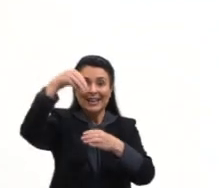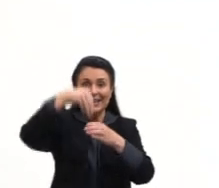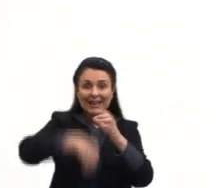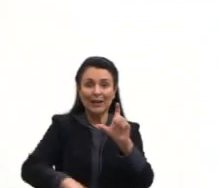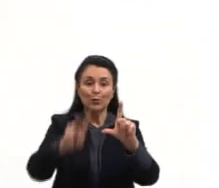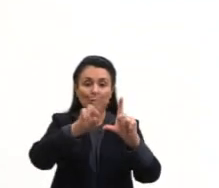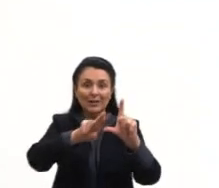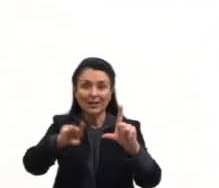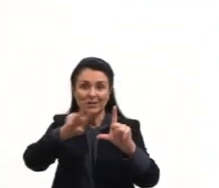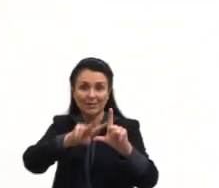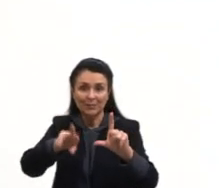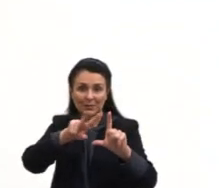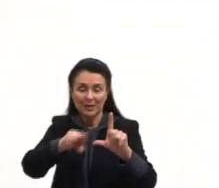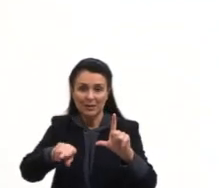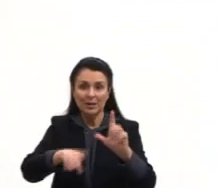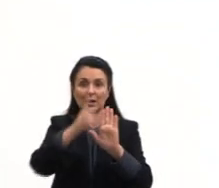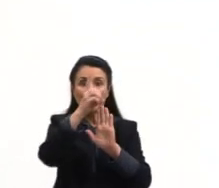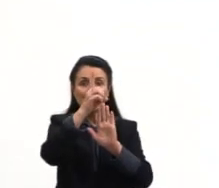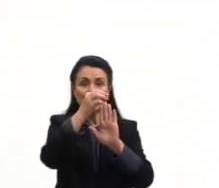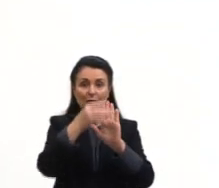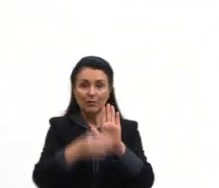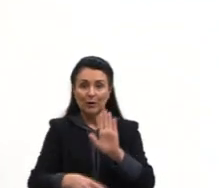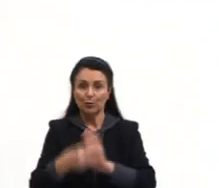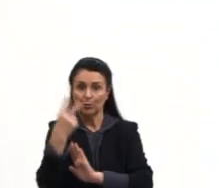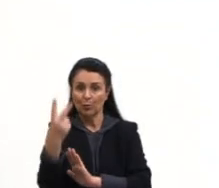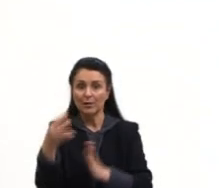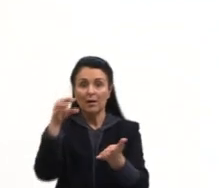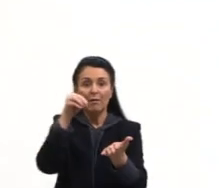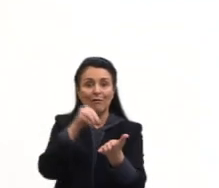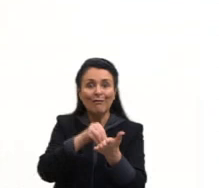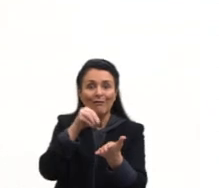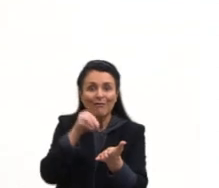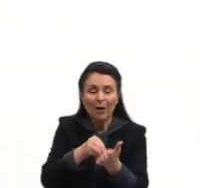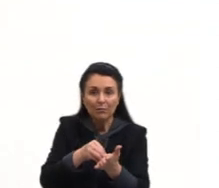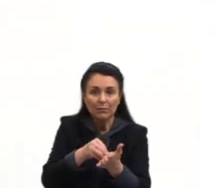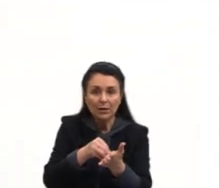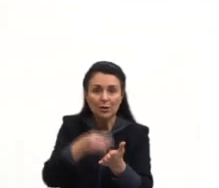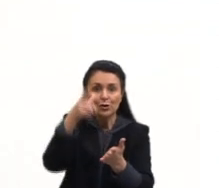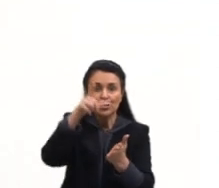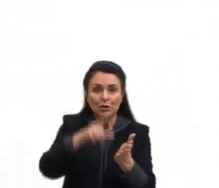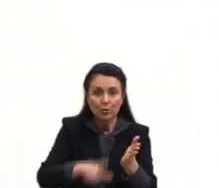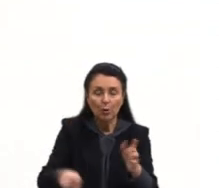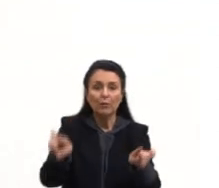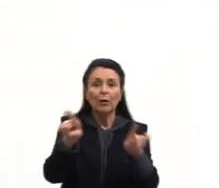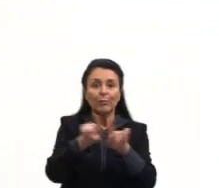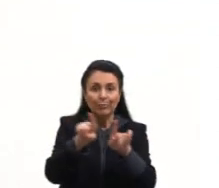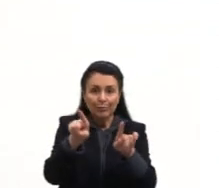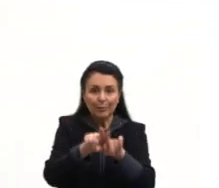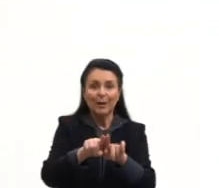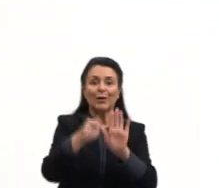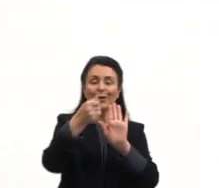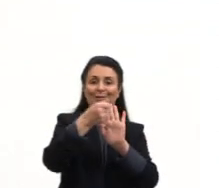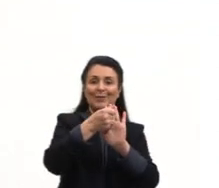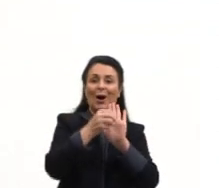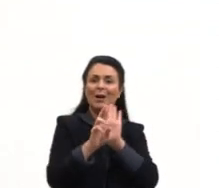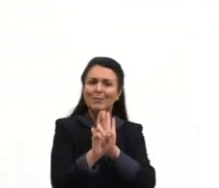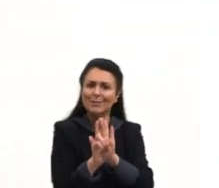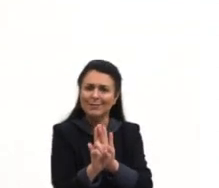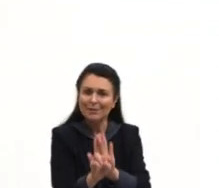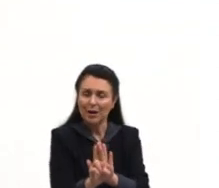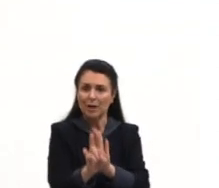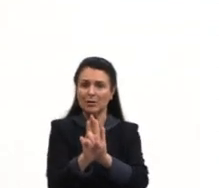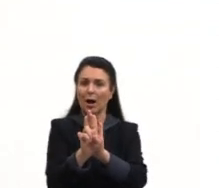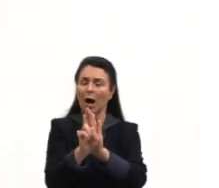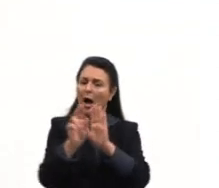desenvolvimento dois ademais a carência de representatividade nos veículos midiáticos comenta o